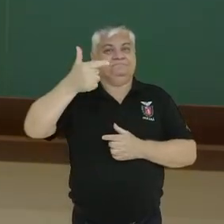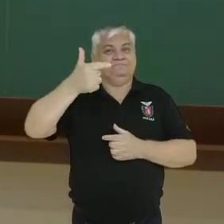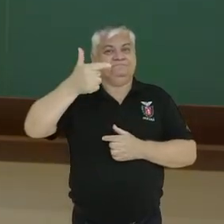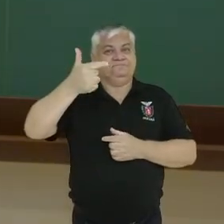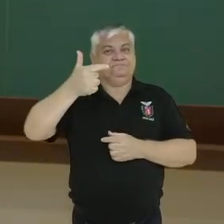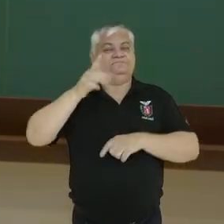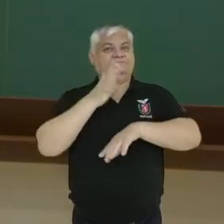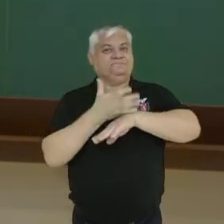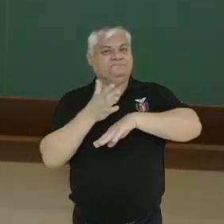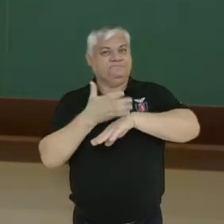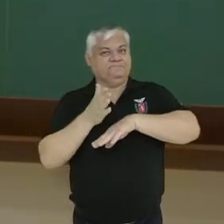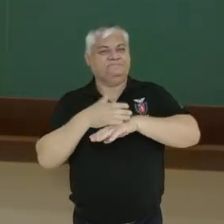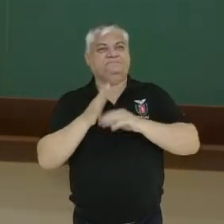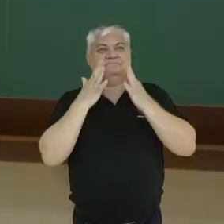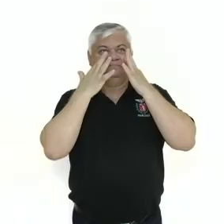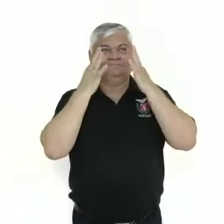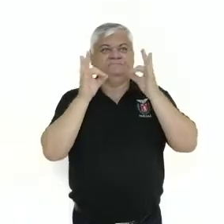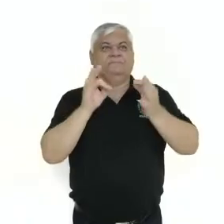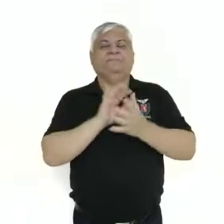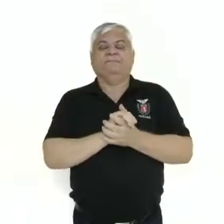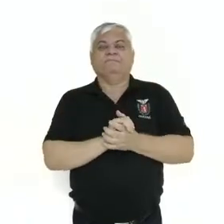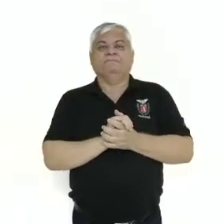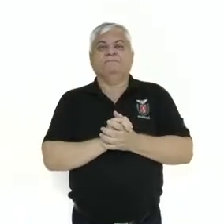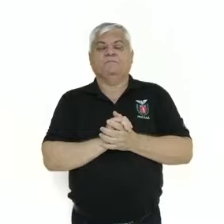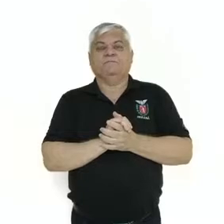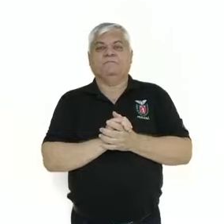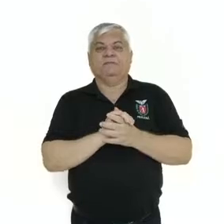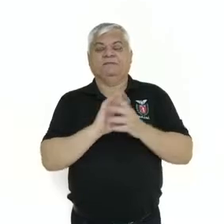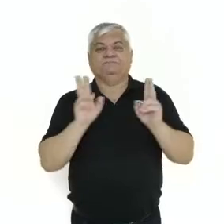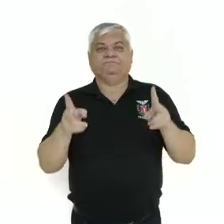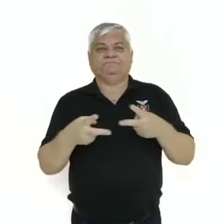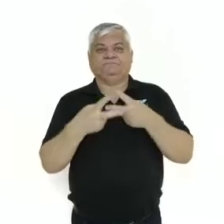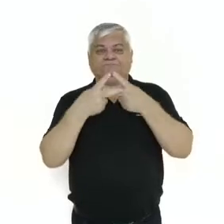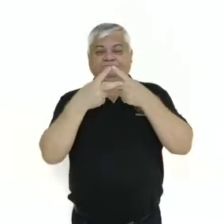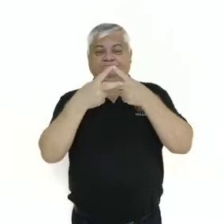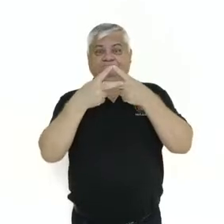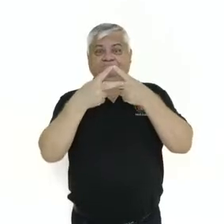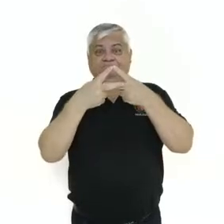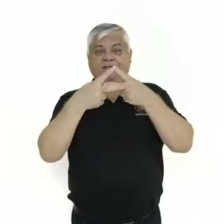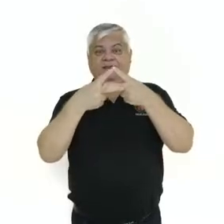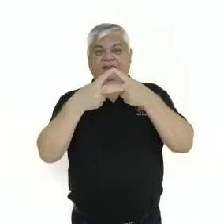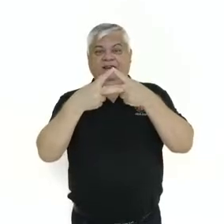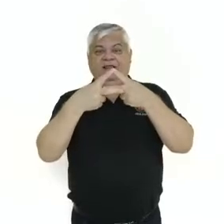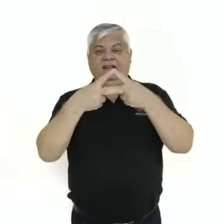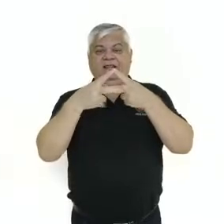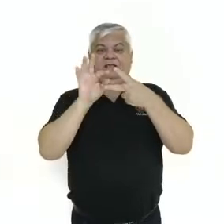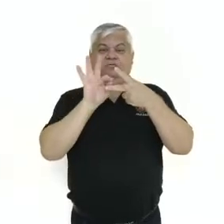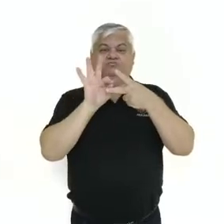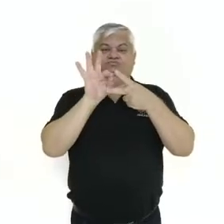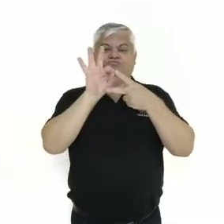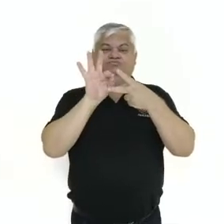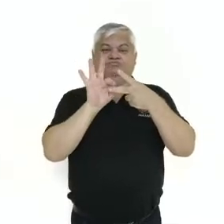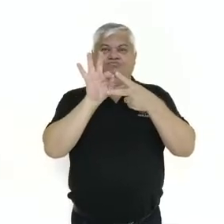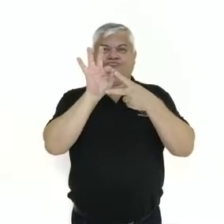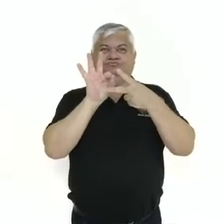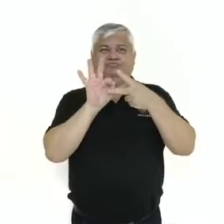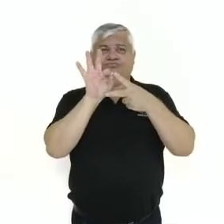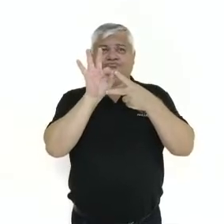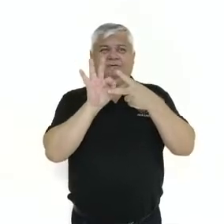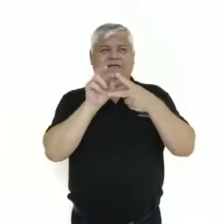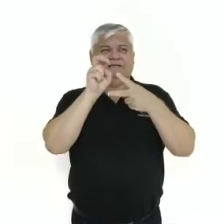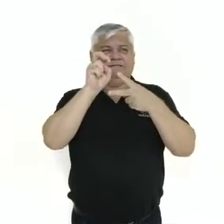segundo para você, presta atenção. Em um triângulo equilátero, a altura mede 5 raiz de 3